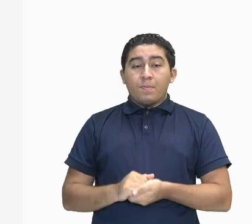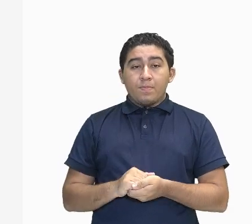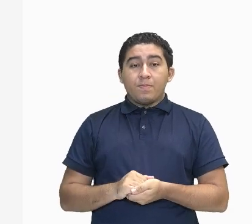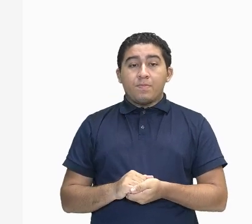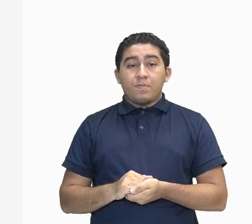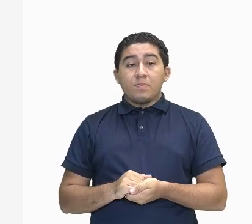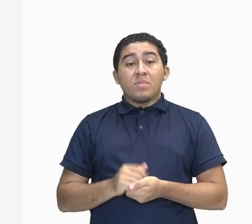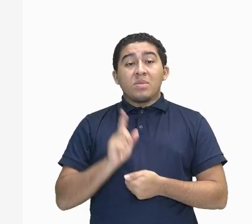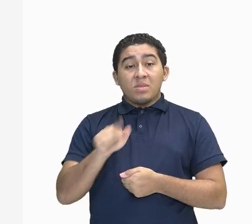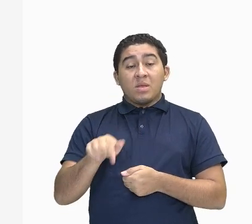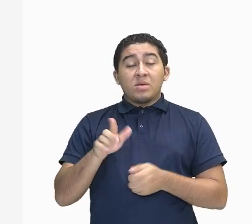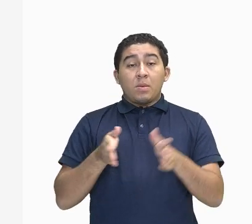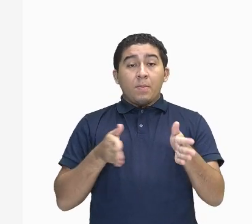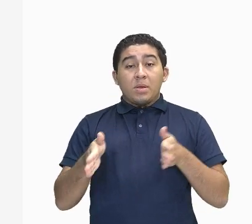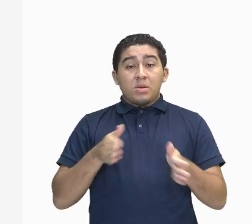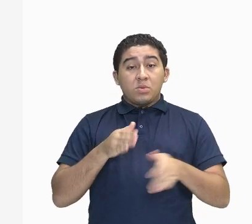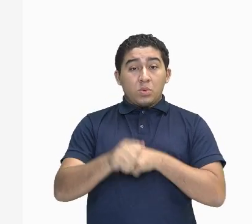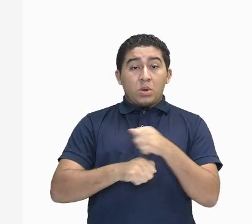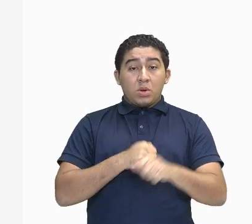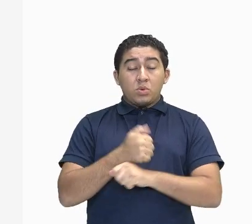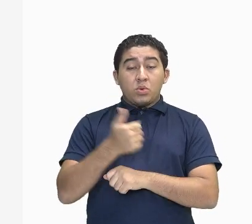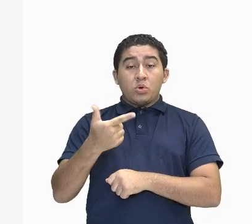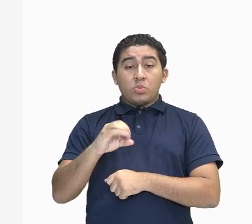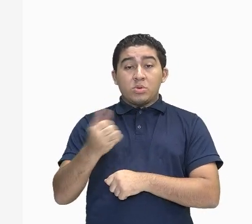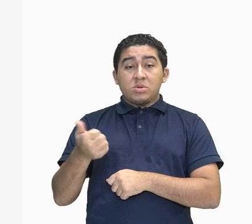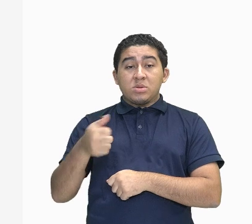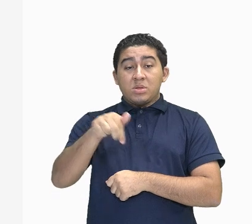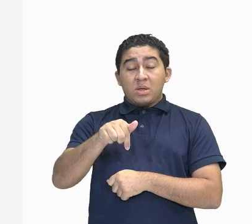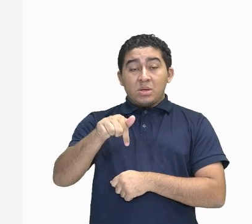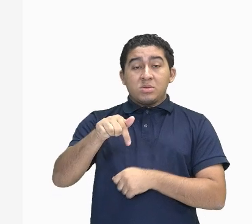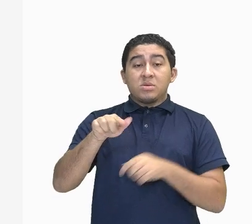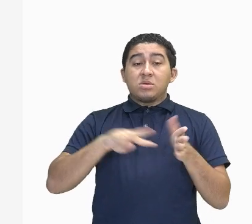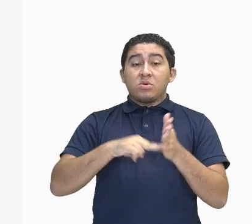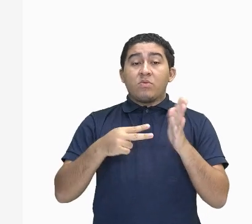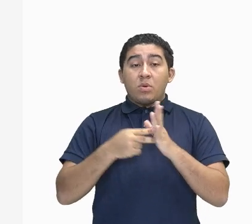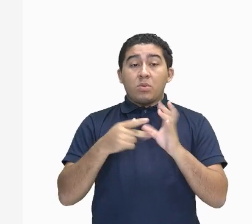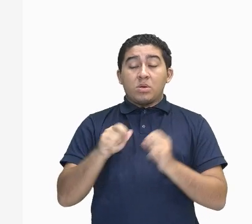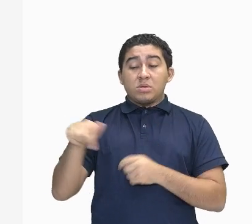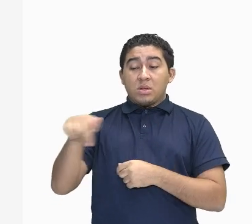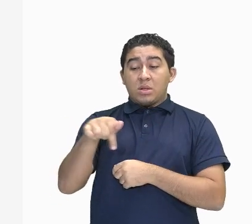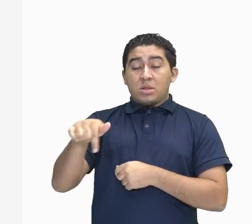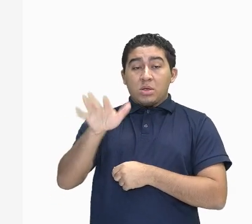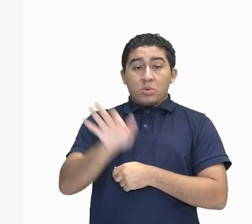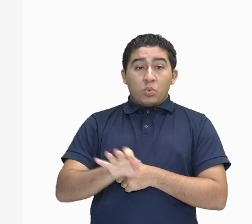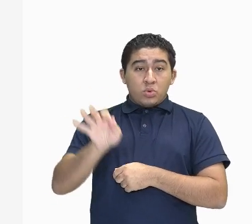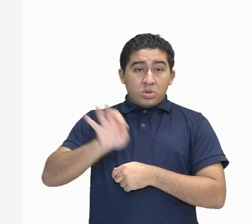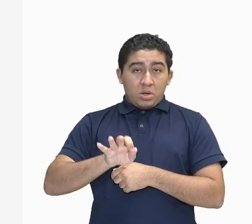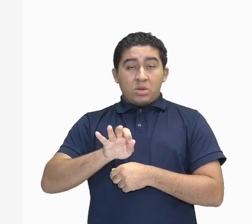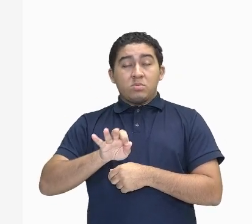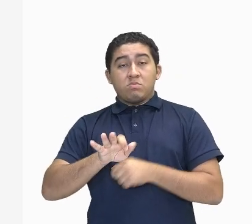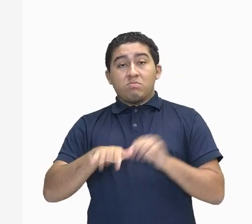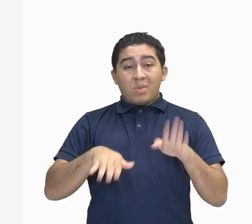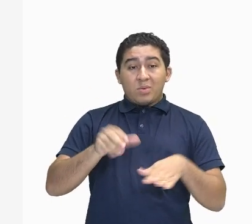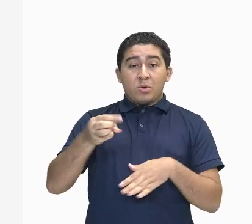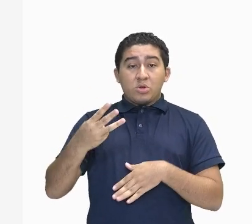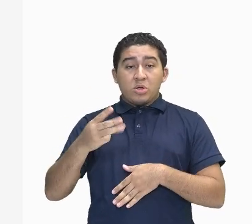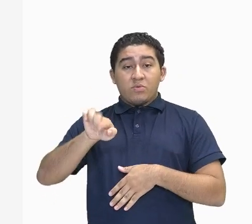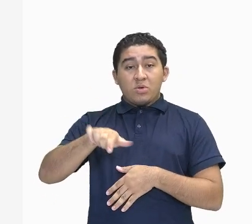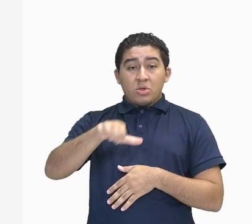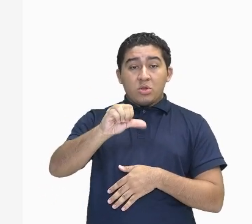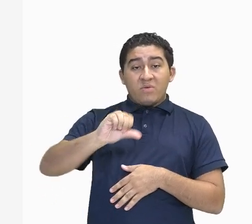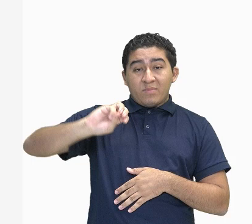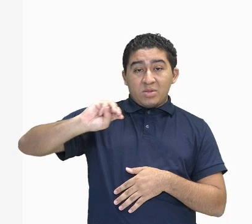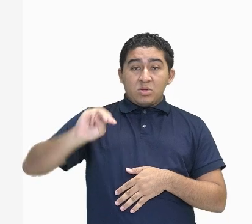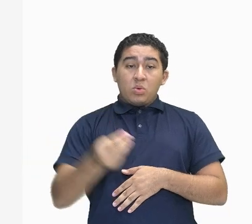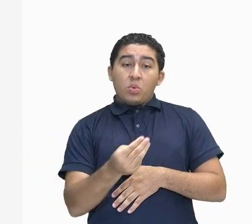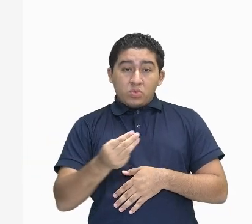de 2017, 77%, que dá em torno aí de 3,9 milhões de estabelecimentos,